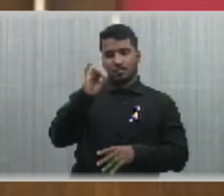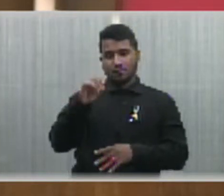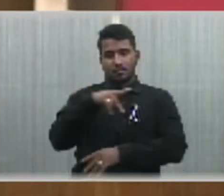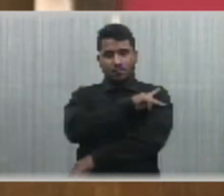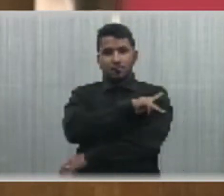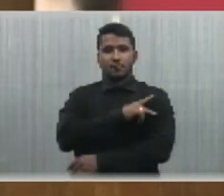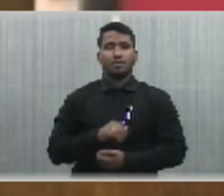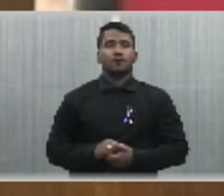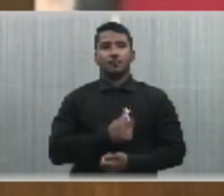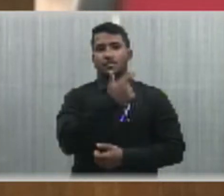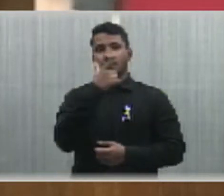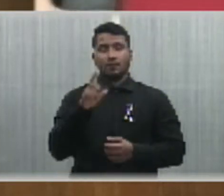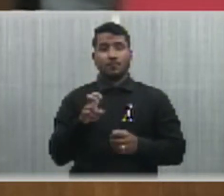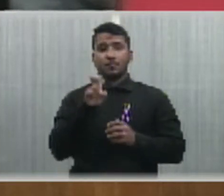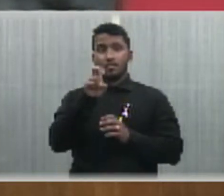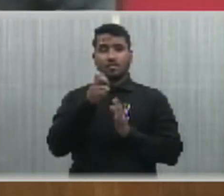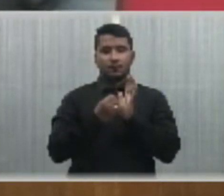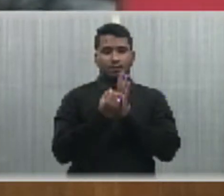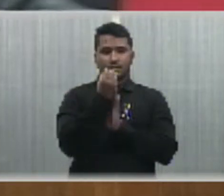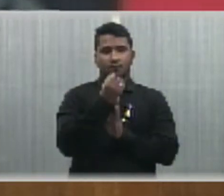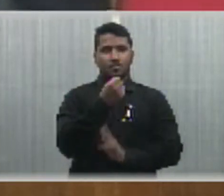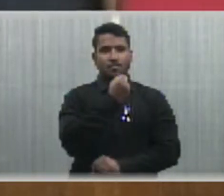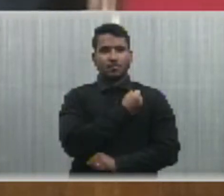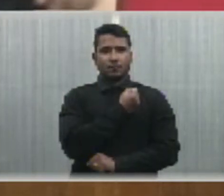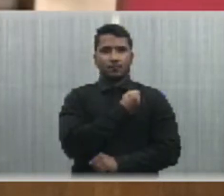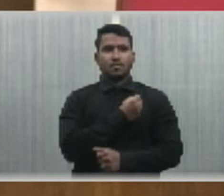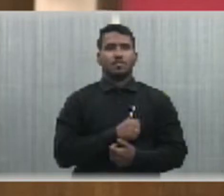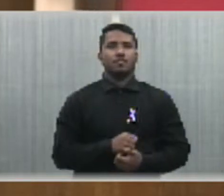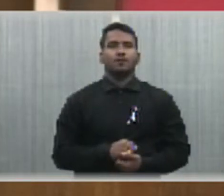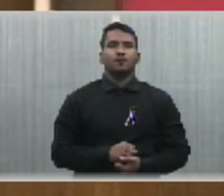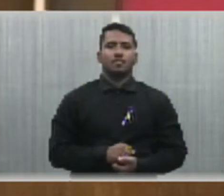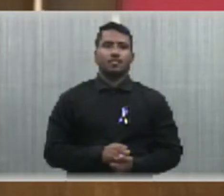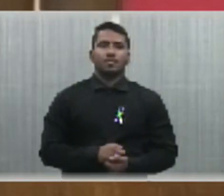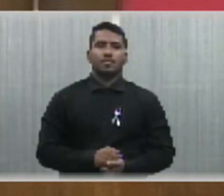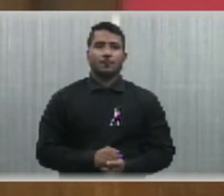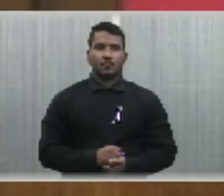5. Ofícios de números